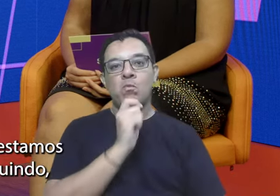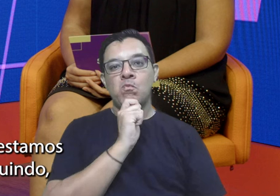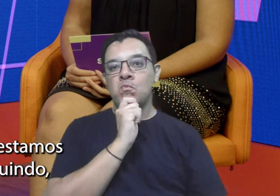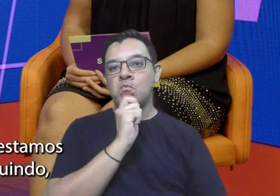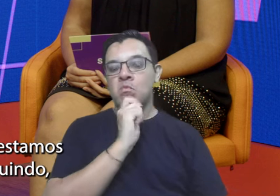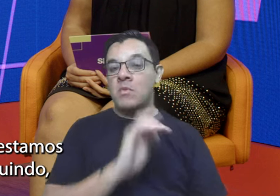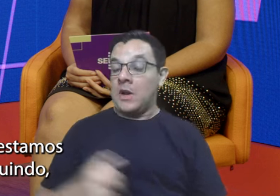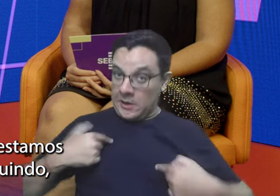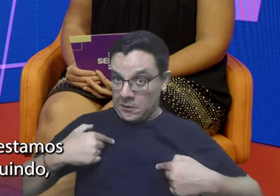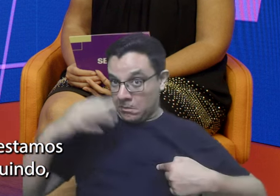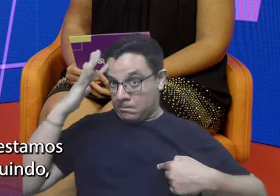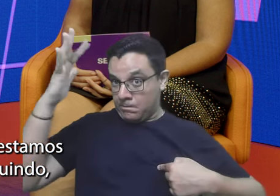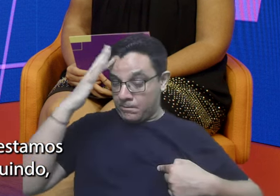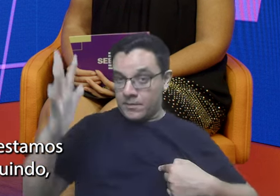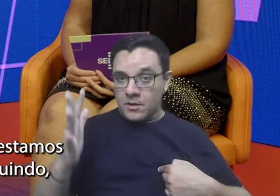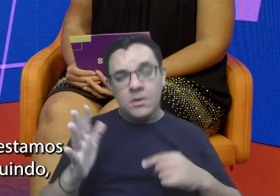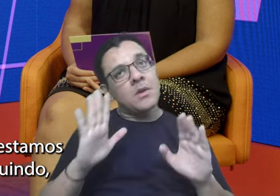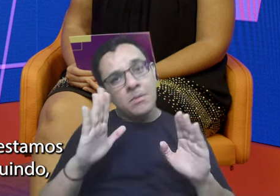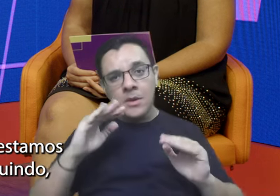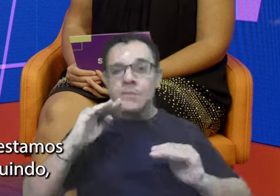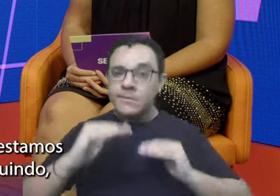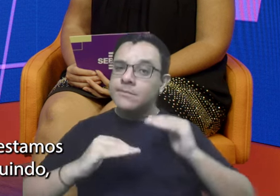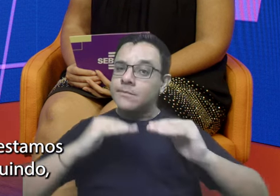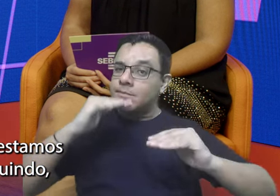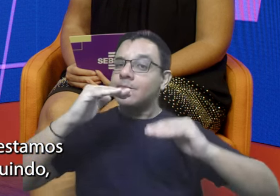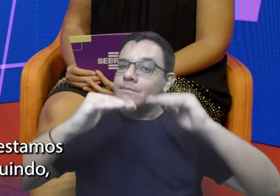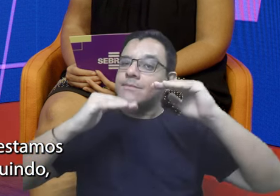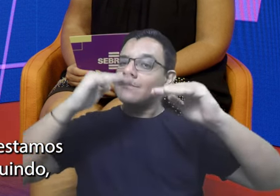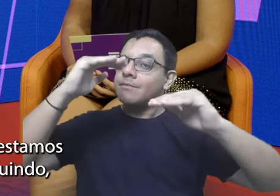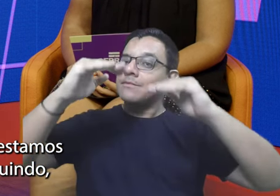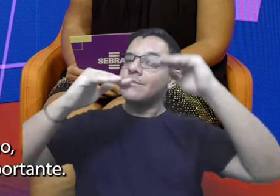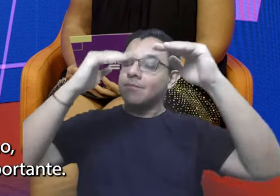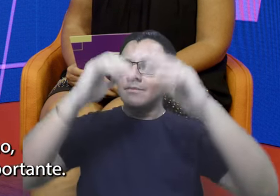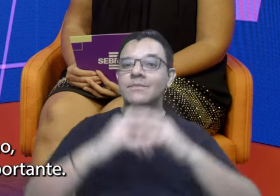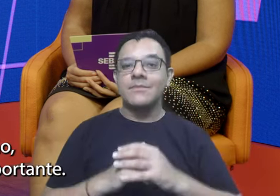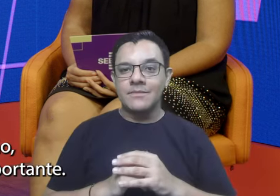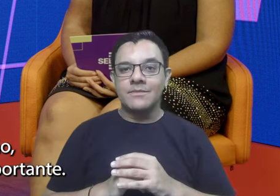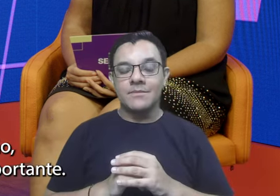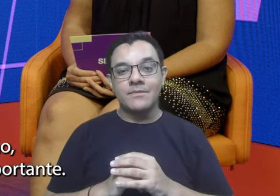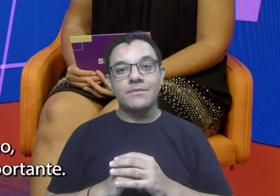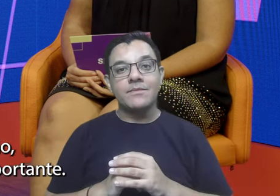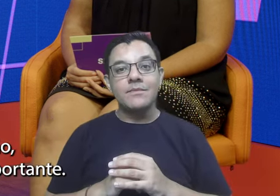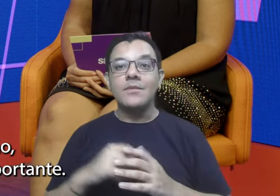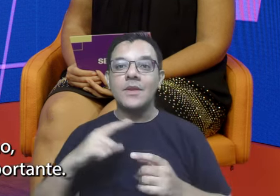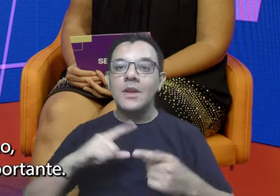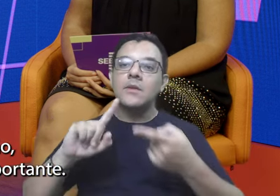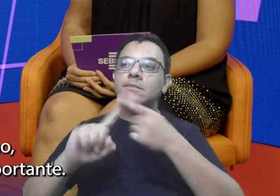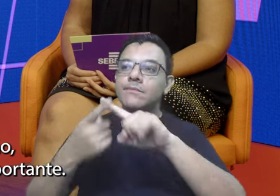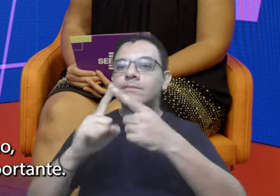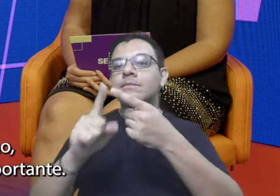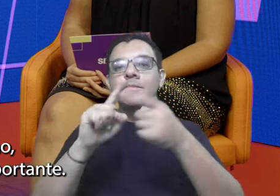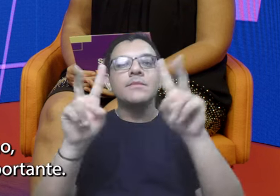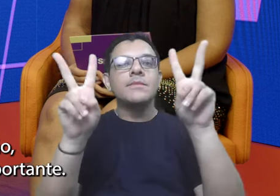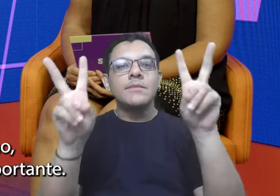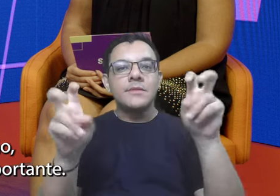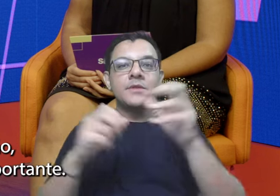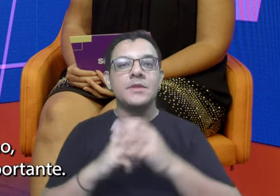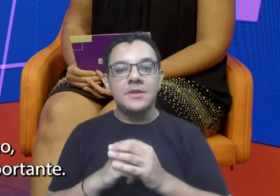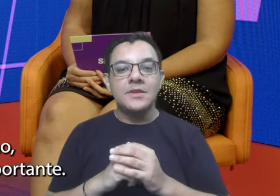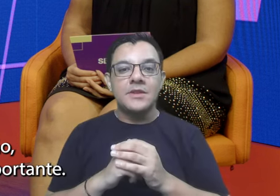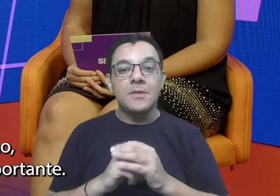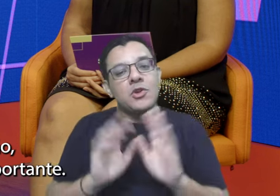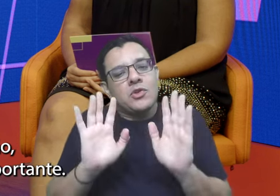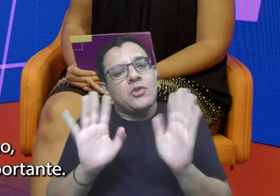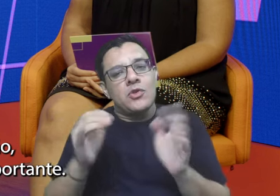na minha visão no entanto nós estamos caminhando nós estamos evoluindo ao passo que essa discussão como como eu